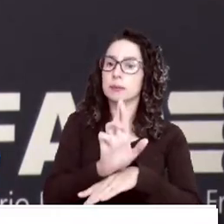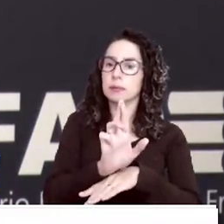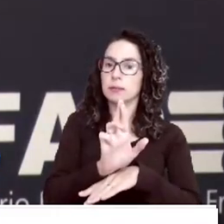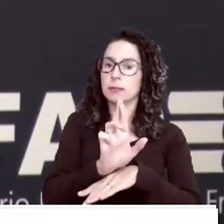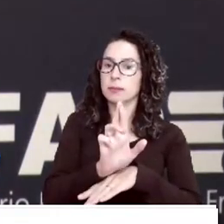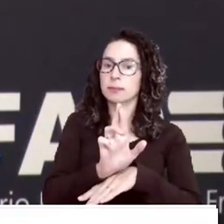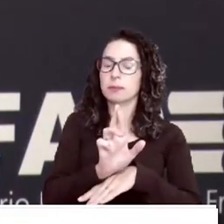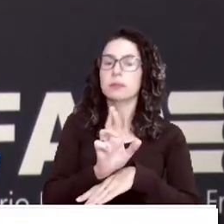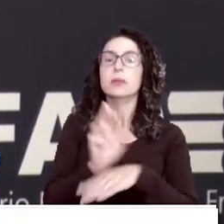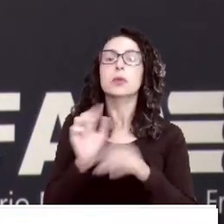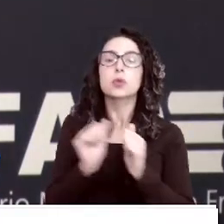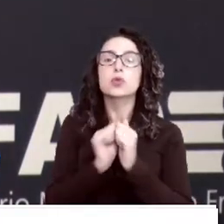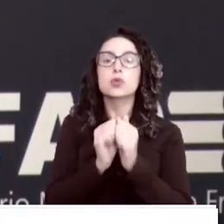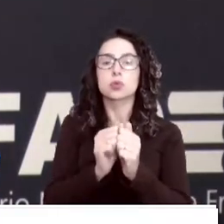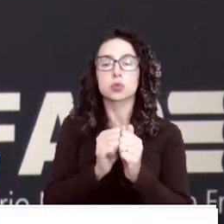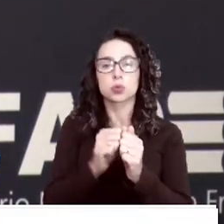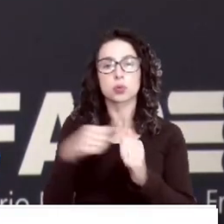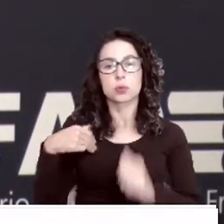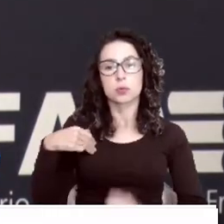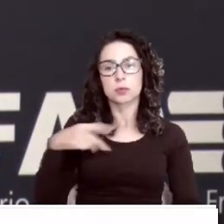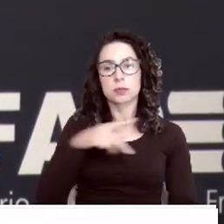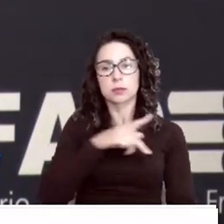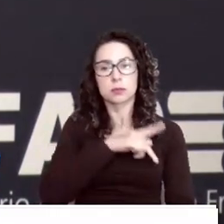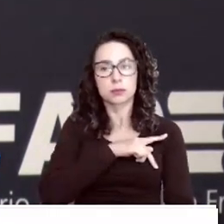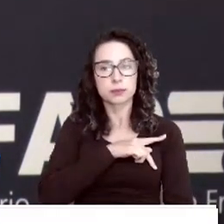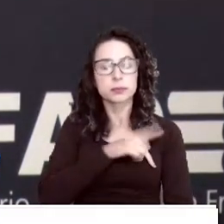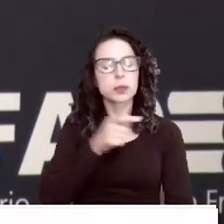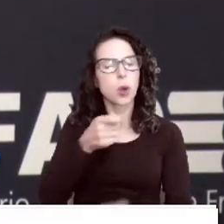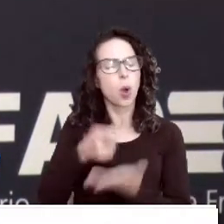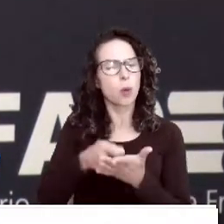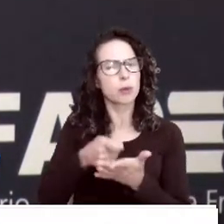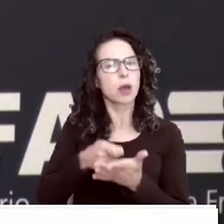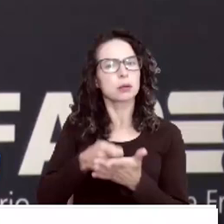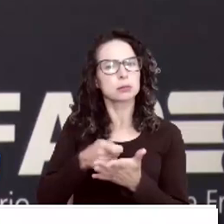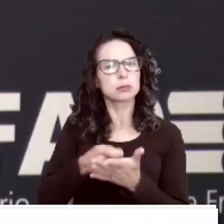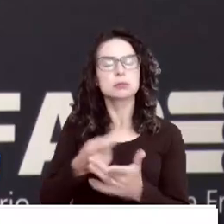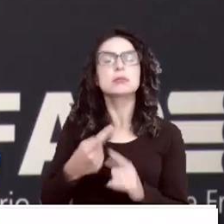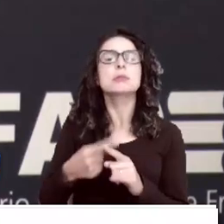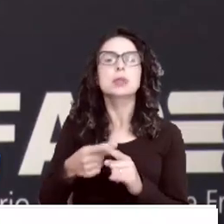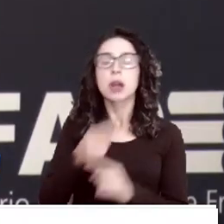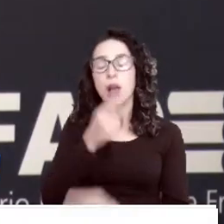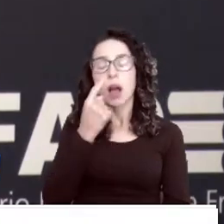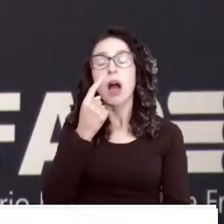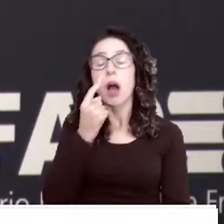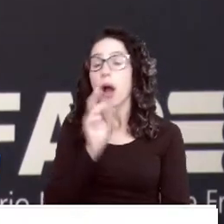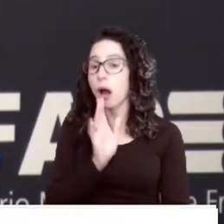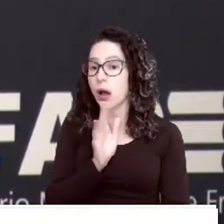presidente, junto ao Ministério Público, cobrando, porque olha só o que eles querem fazer.